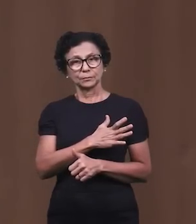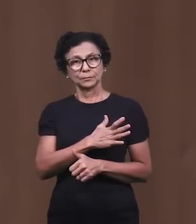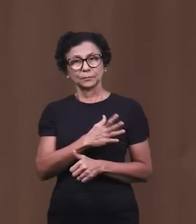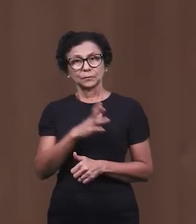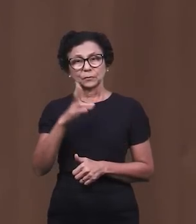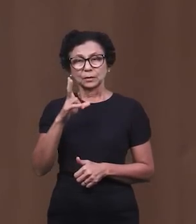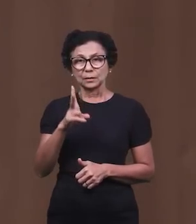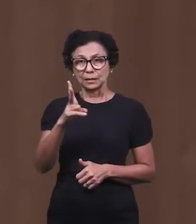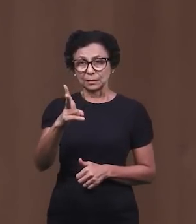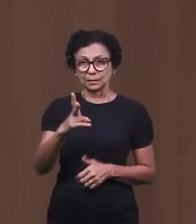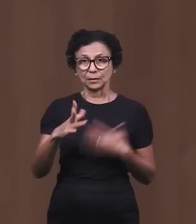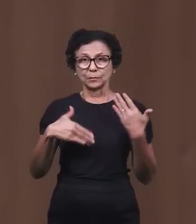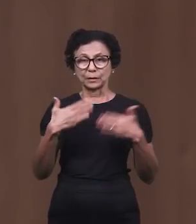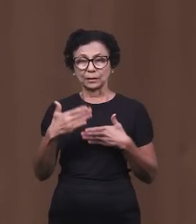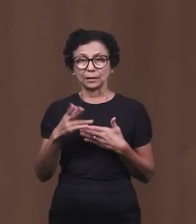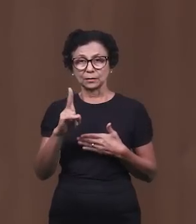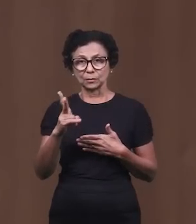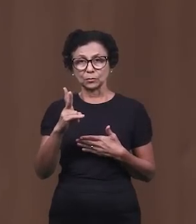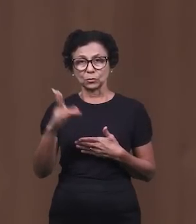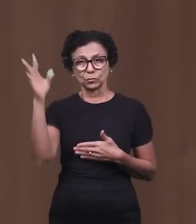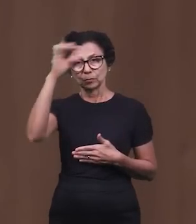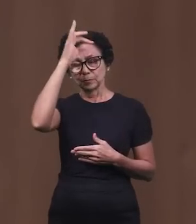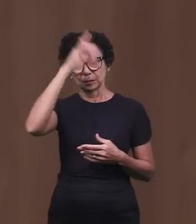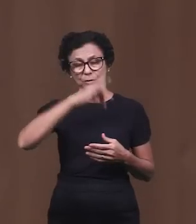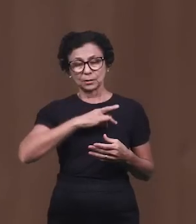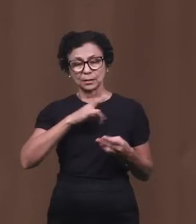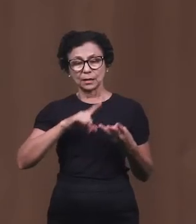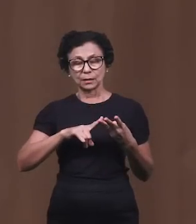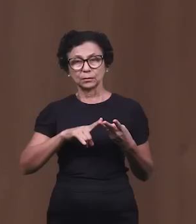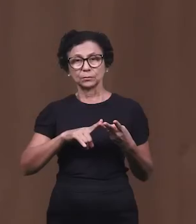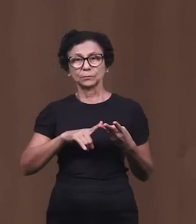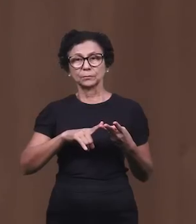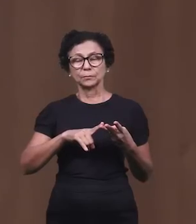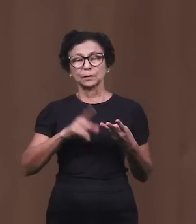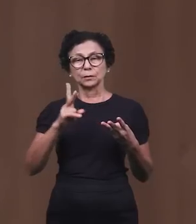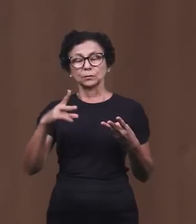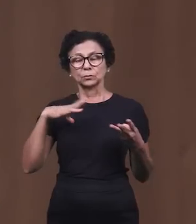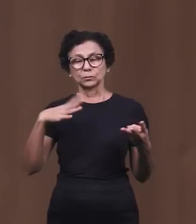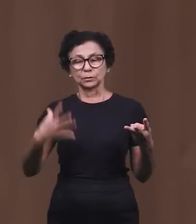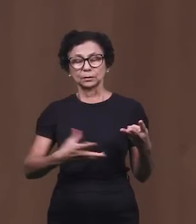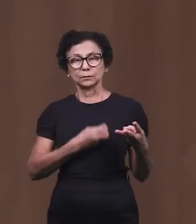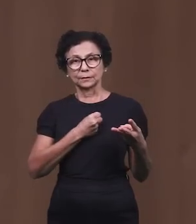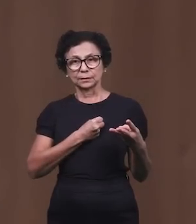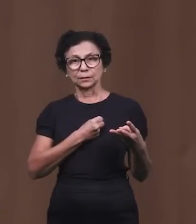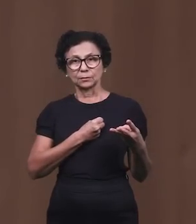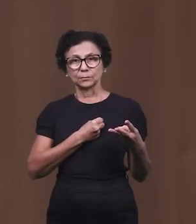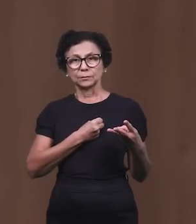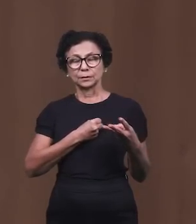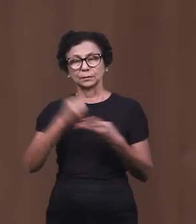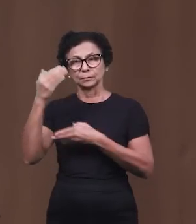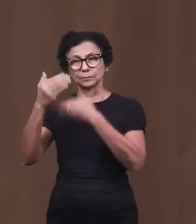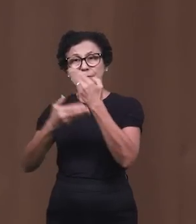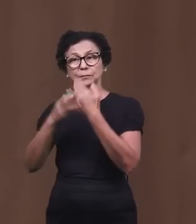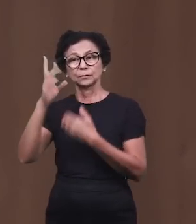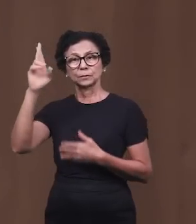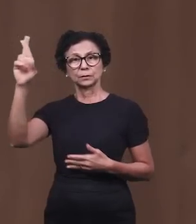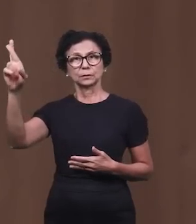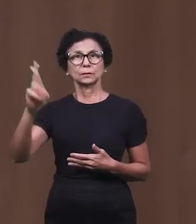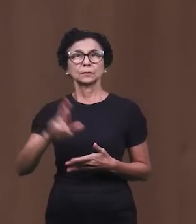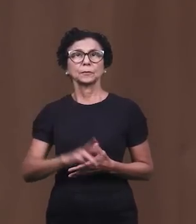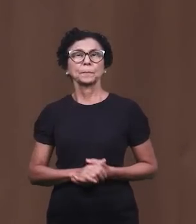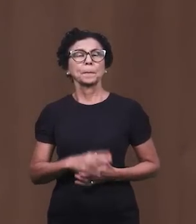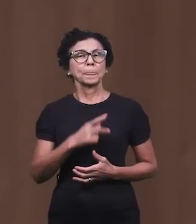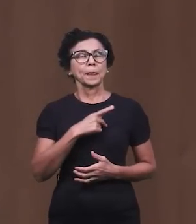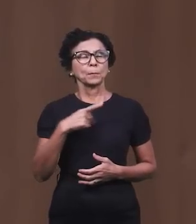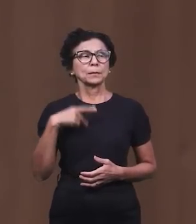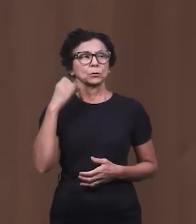permanecer batizado com o Espírito Santo, você permanecer na presença do Senhor. Porque a alegria, que o pastor Josias até contou a